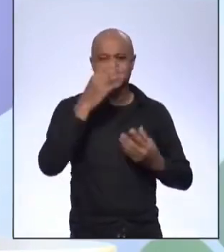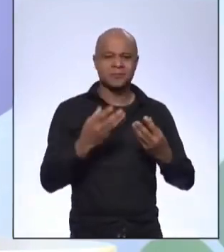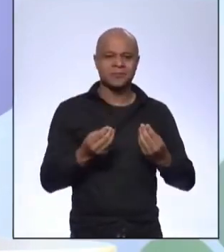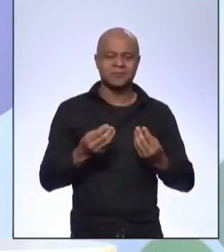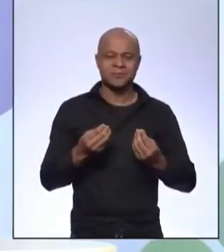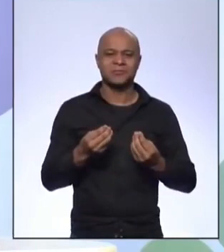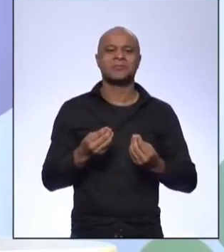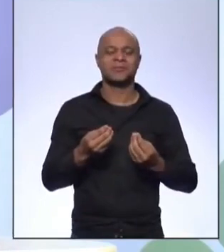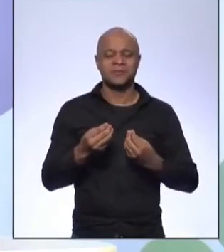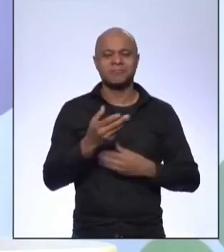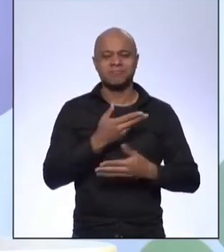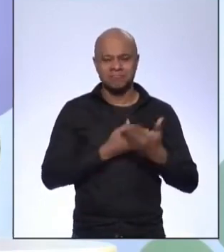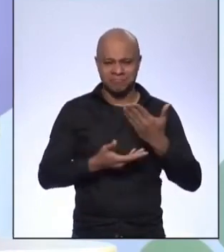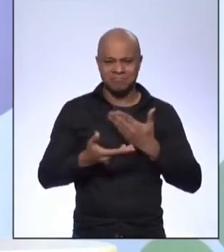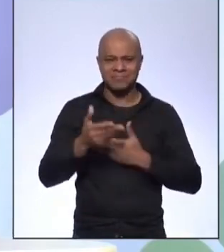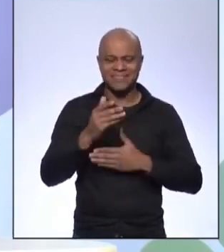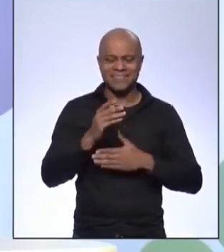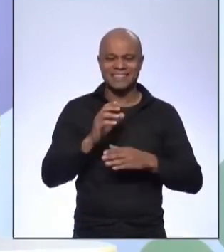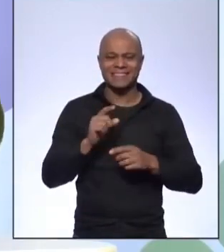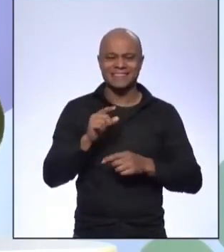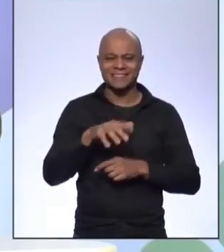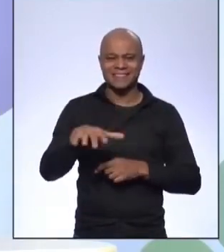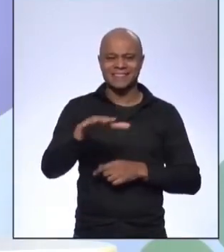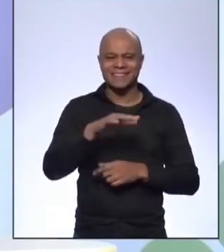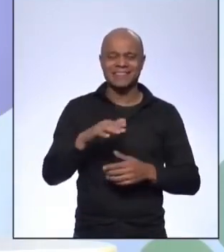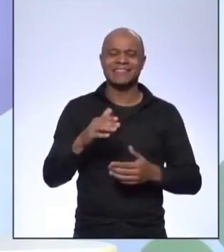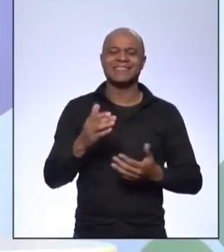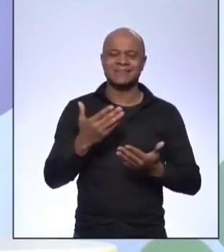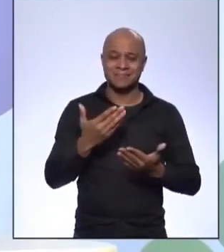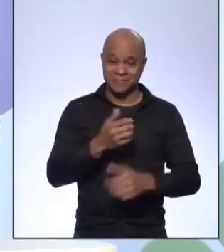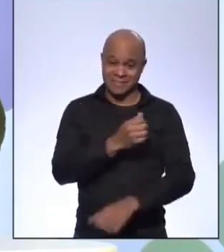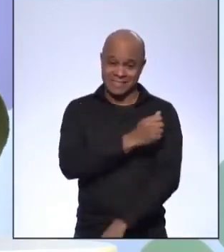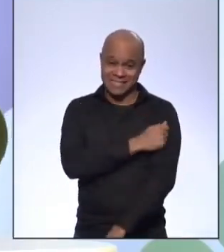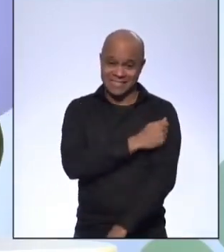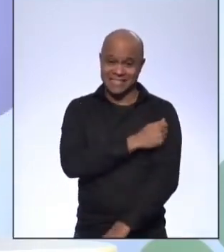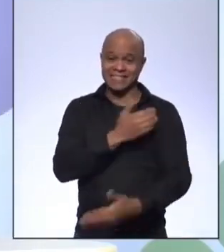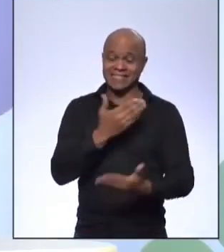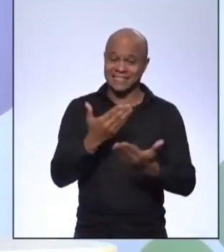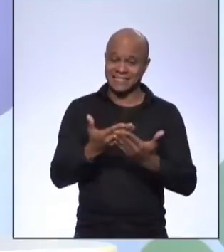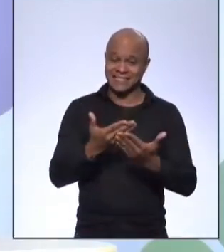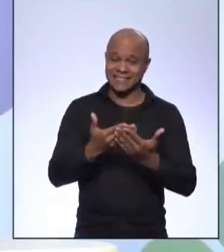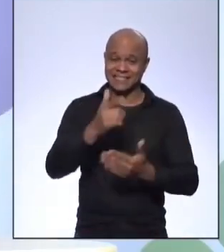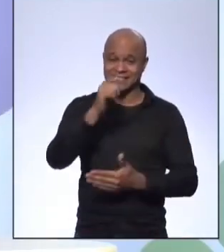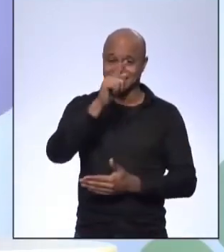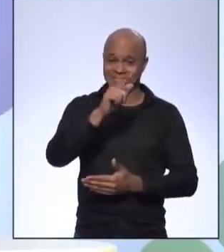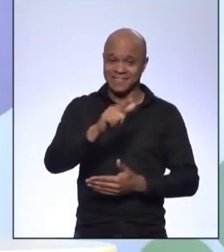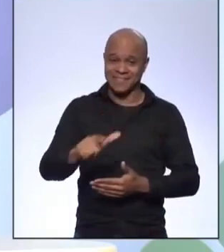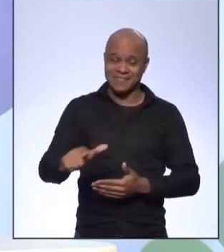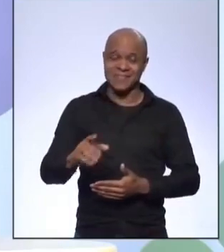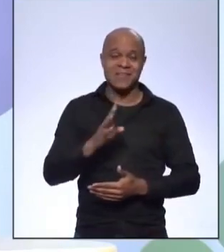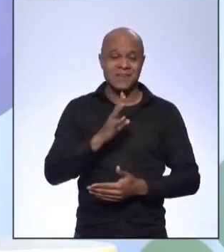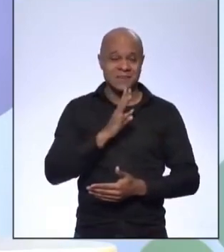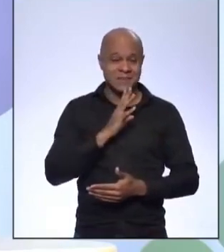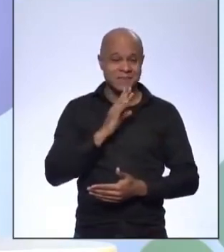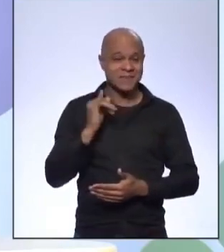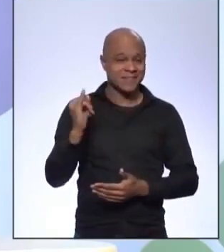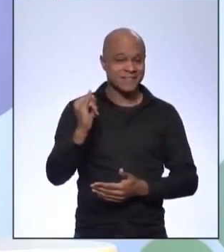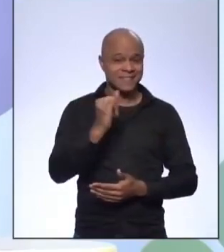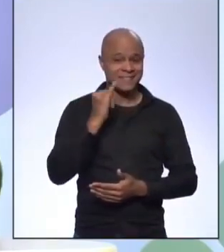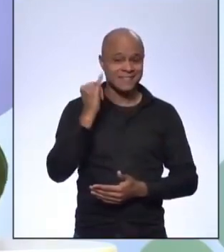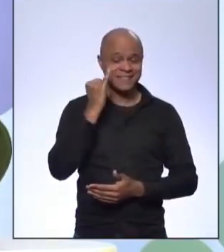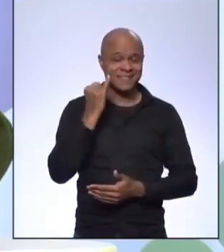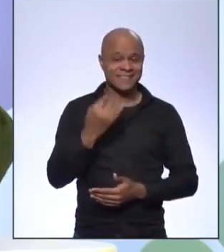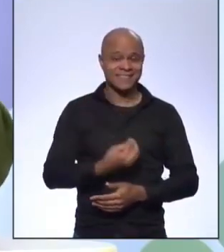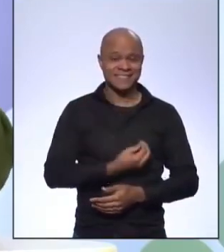poder passar para vocês. Estudantes, estudem, garantam aí o conhecimento, que é muito importante para a vida